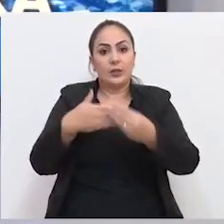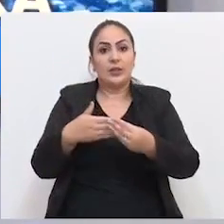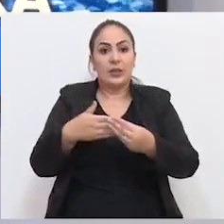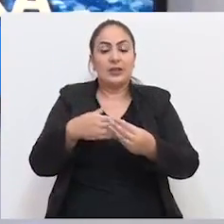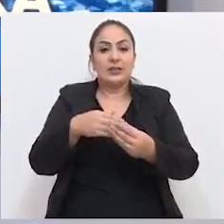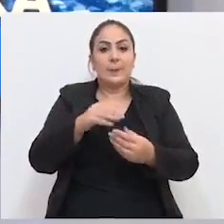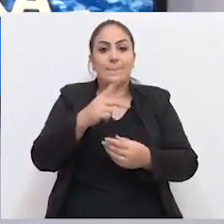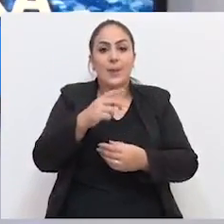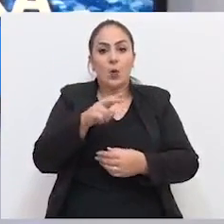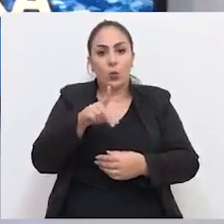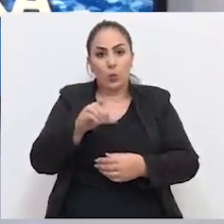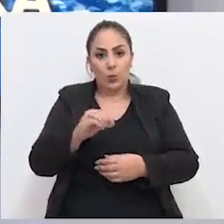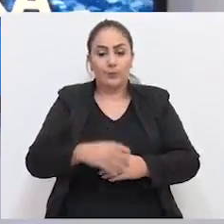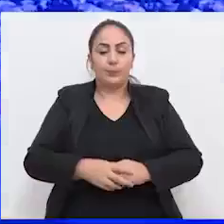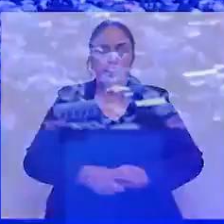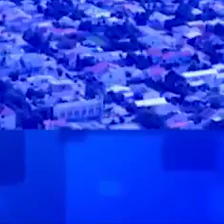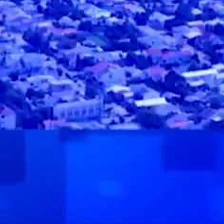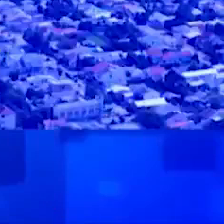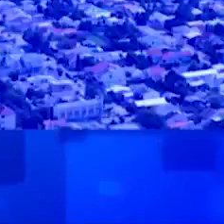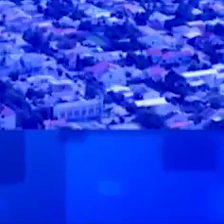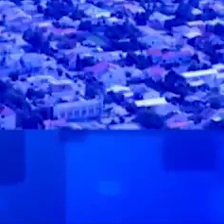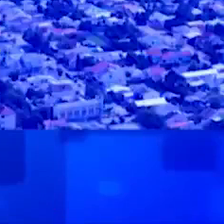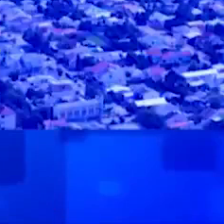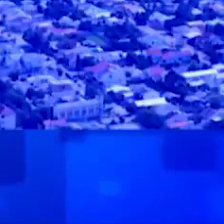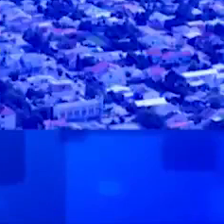assessor Paulo de Oliveira Quadros.